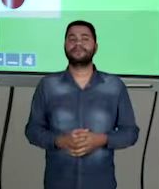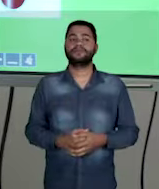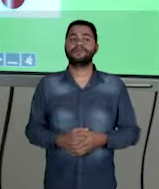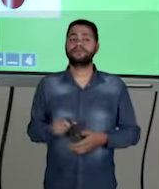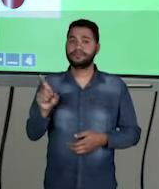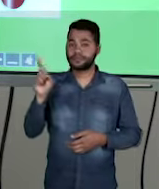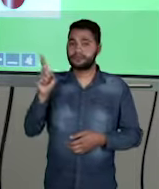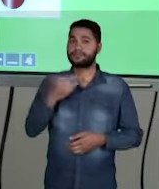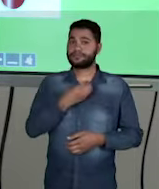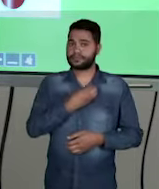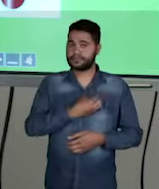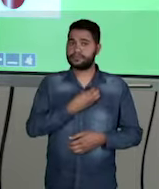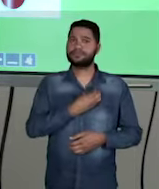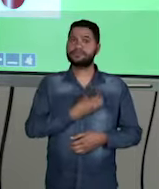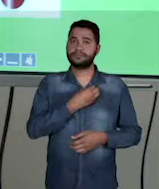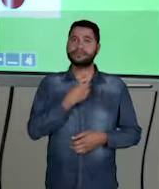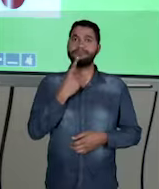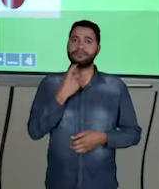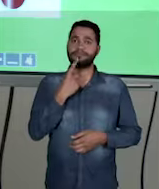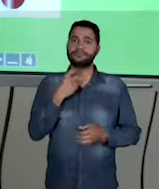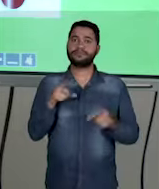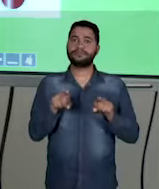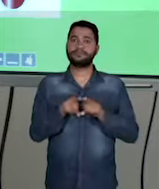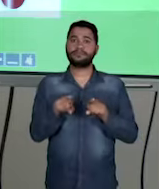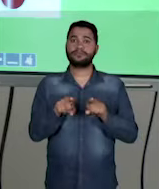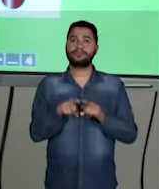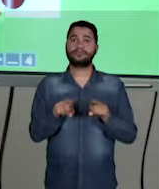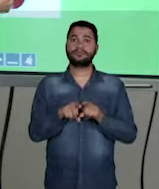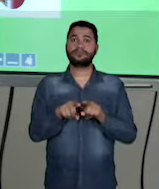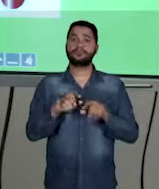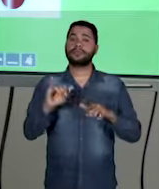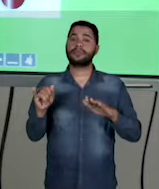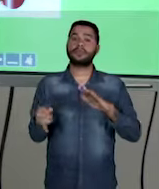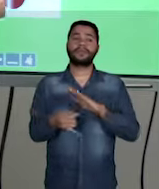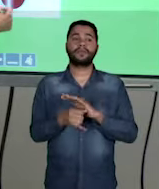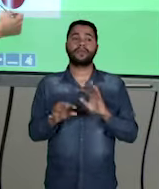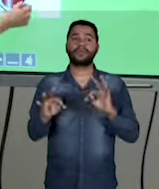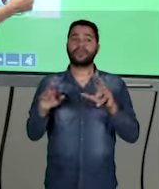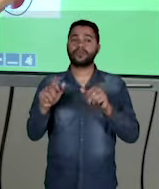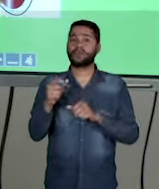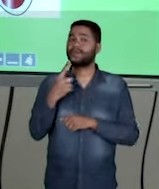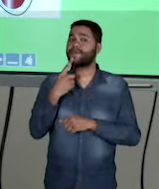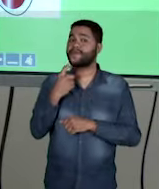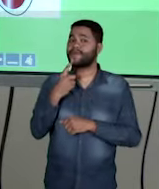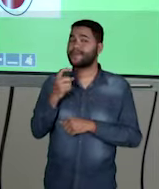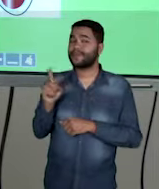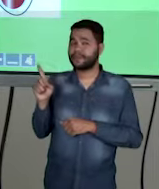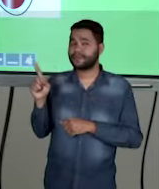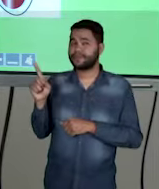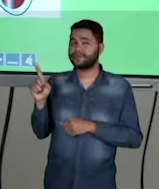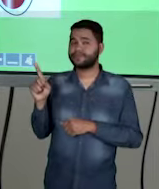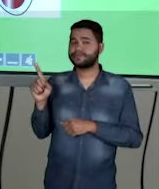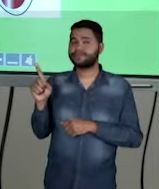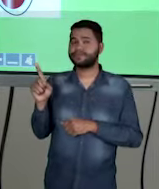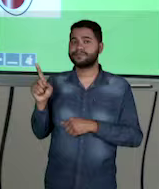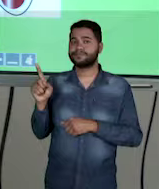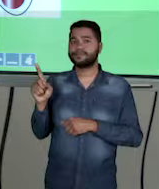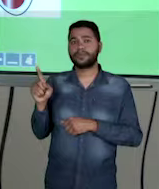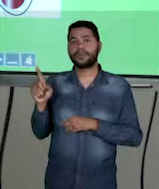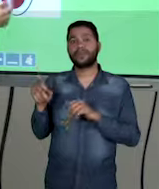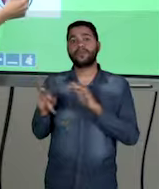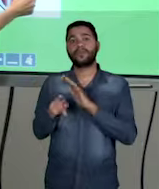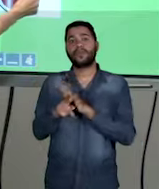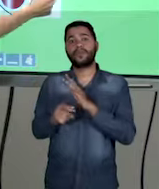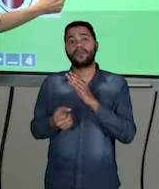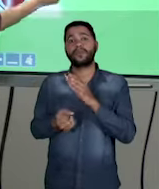estão presentes aqui no sangue também. Abaixo, toda essa parte vermelha aqui, ó, eu vou ter a formação